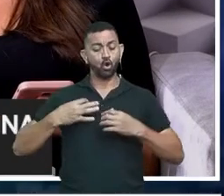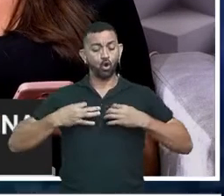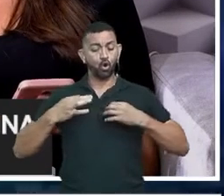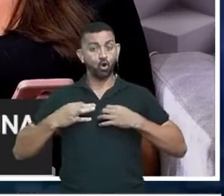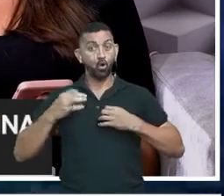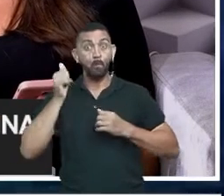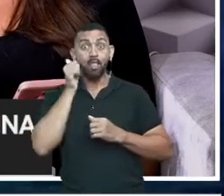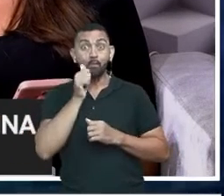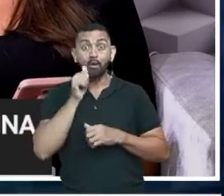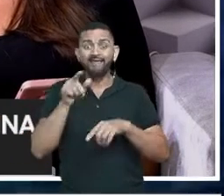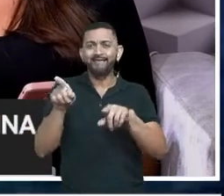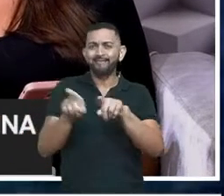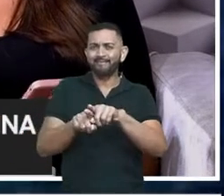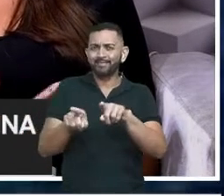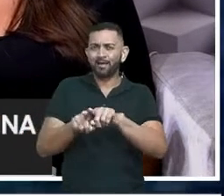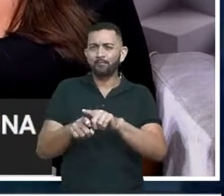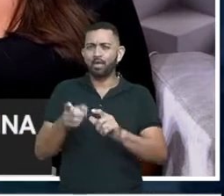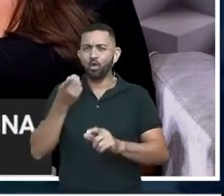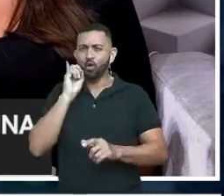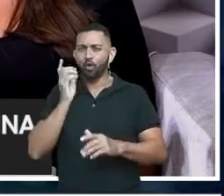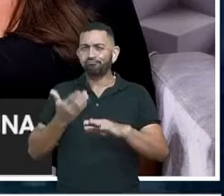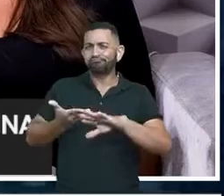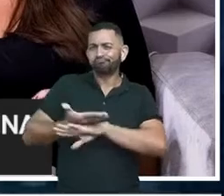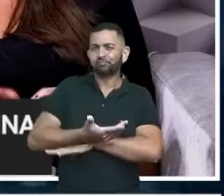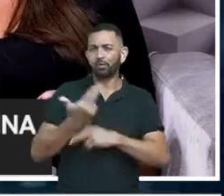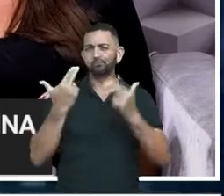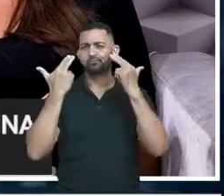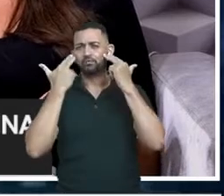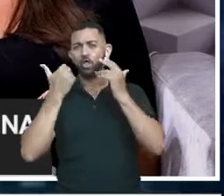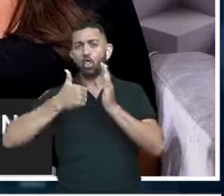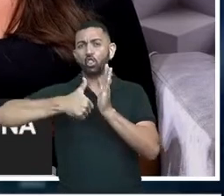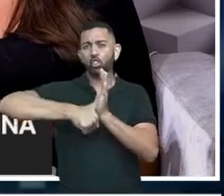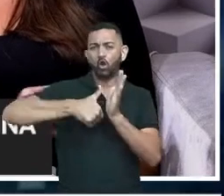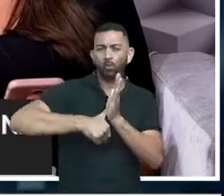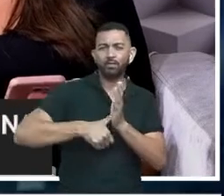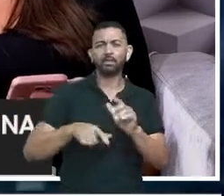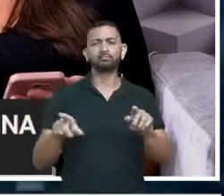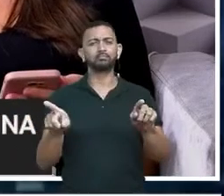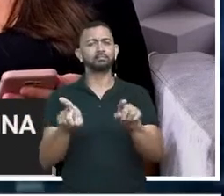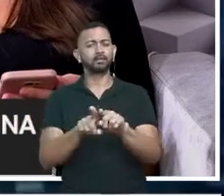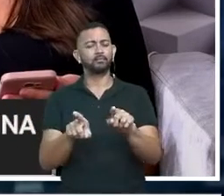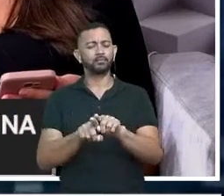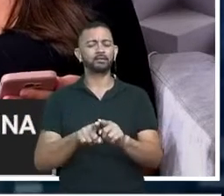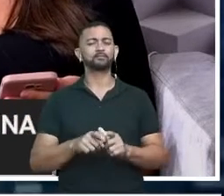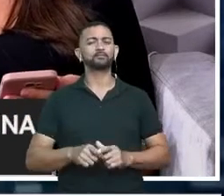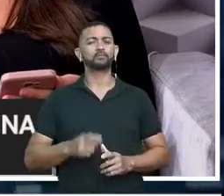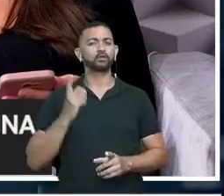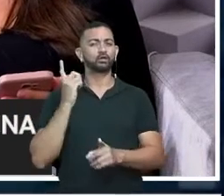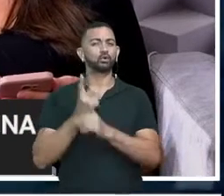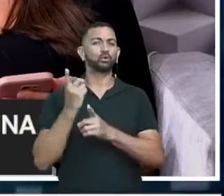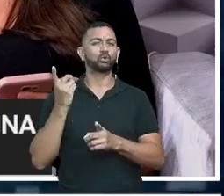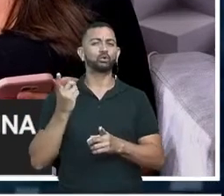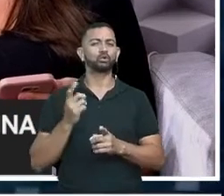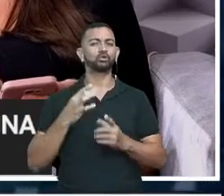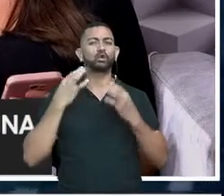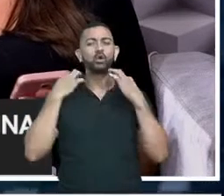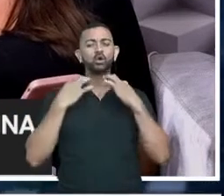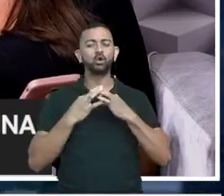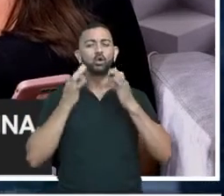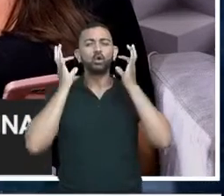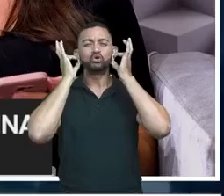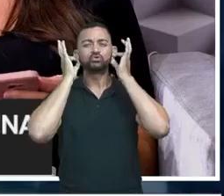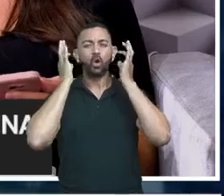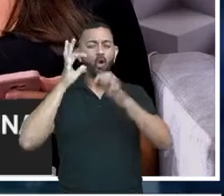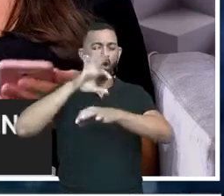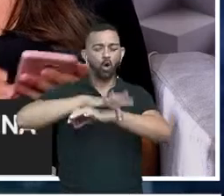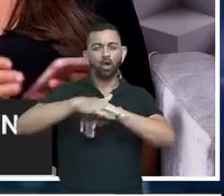Inclusive a roupa da moça também que participou do assalto documentos também teve e qual foi encontrado